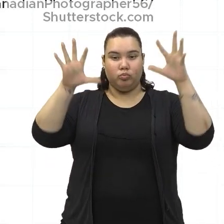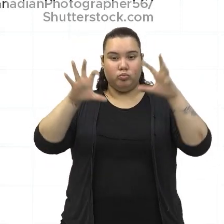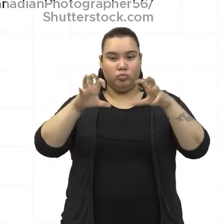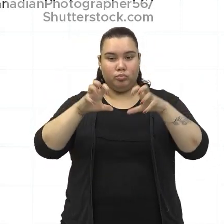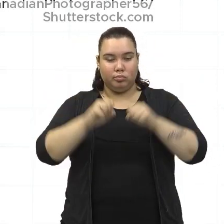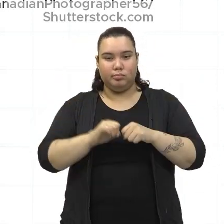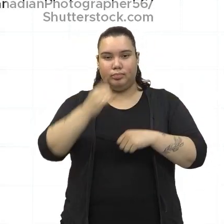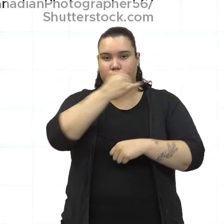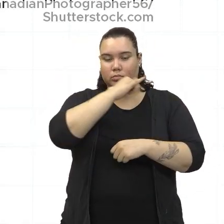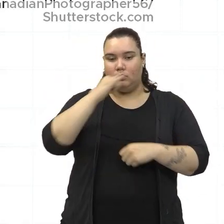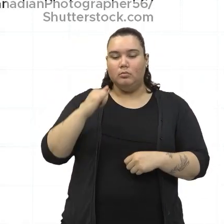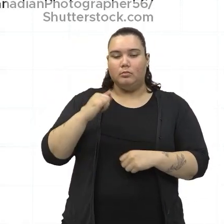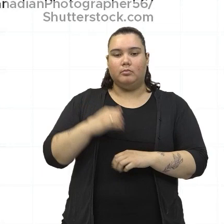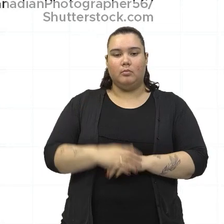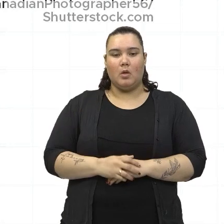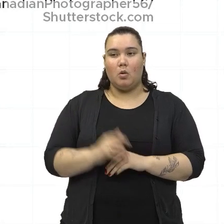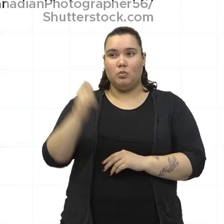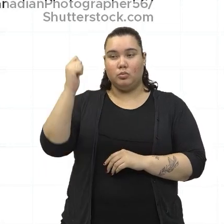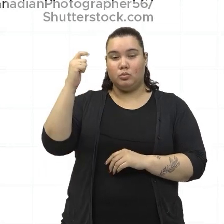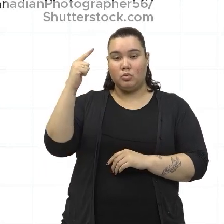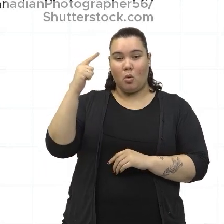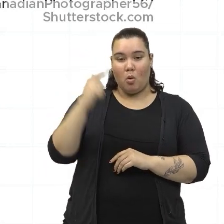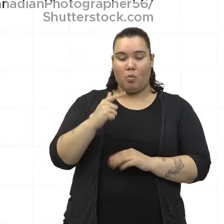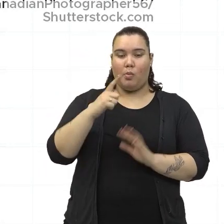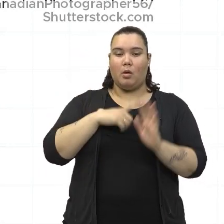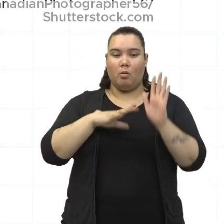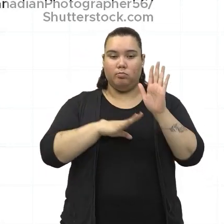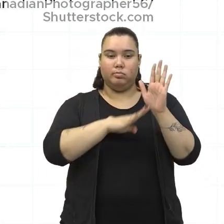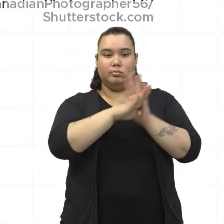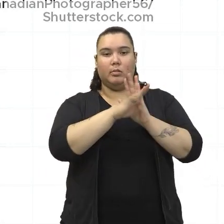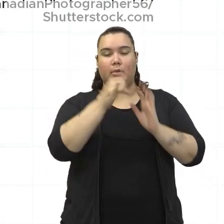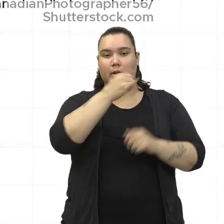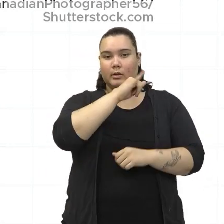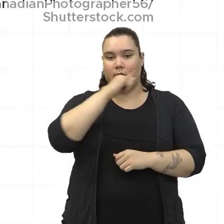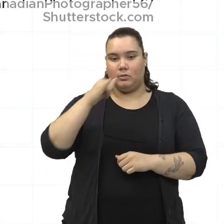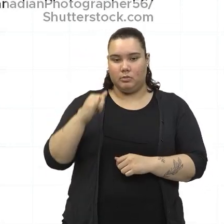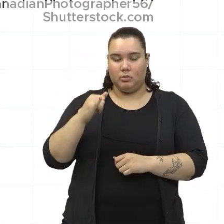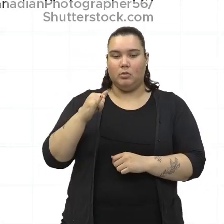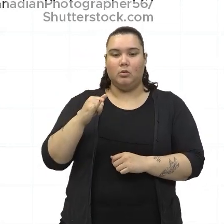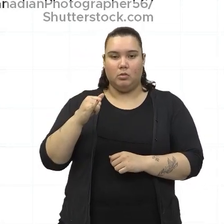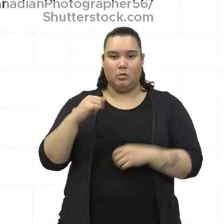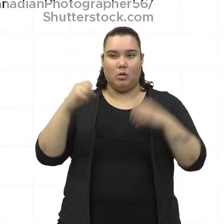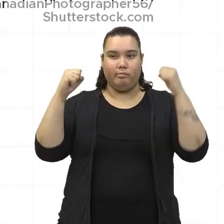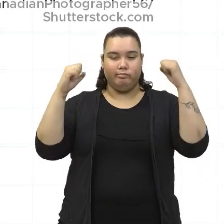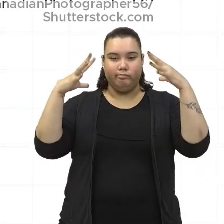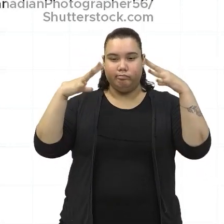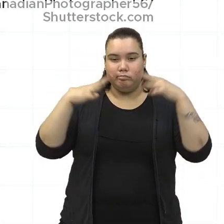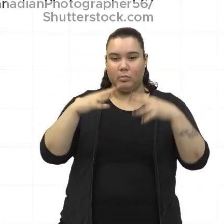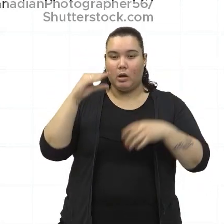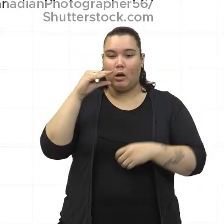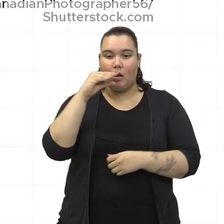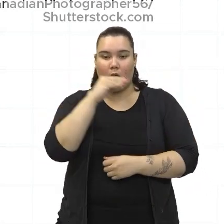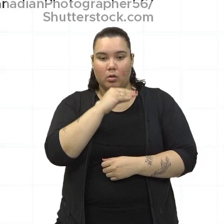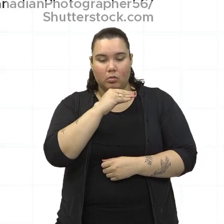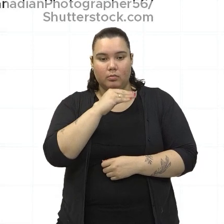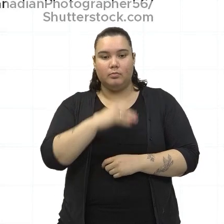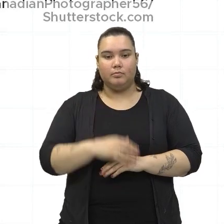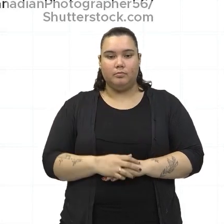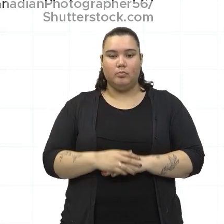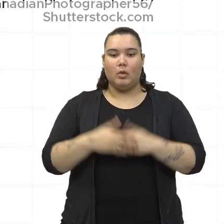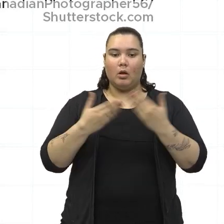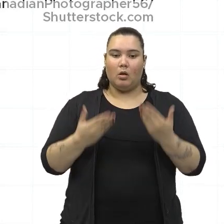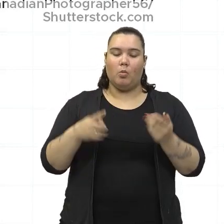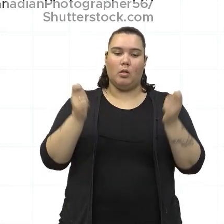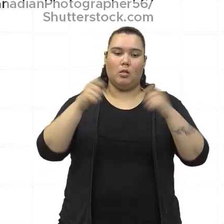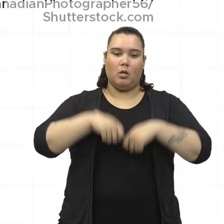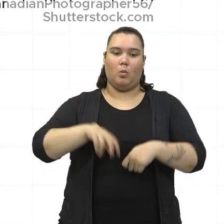Sol. O Sol produz uma grande quantidade de energia em forma de luz e calor. Uma pequena parte dessa